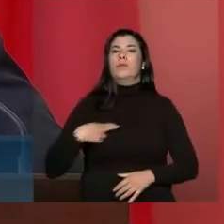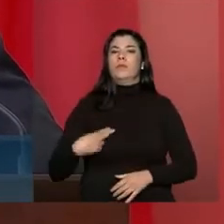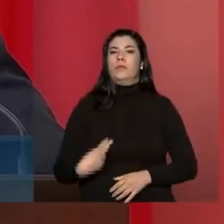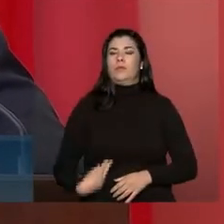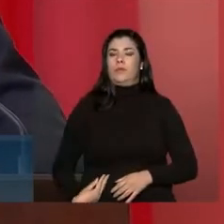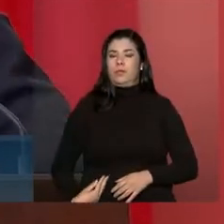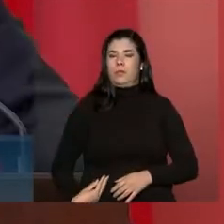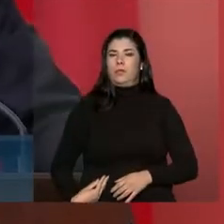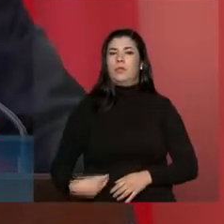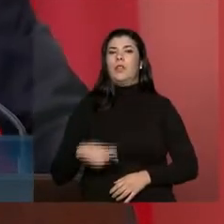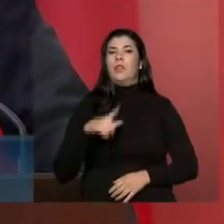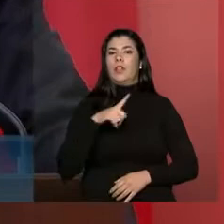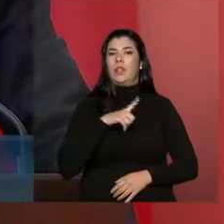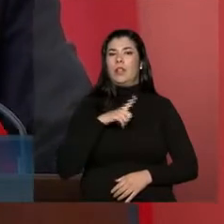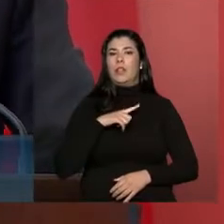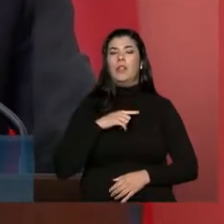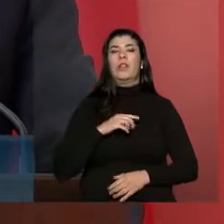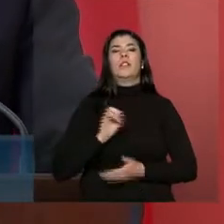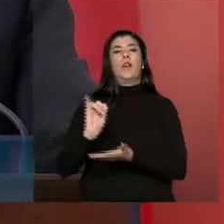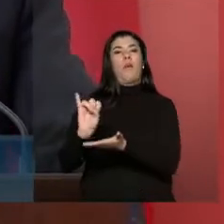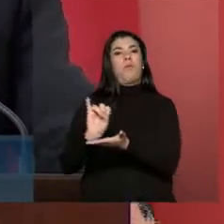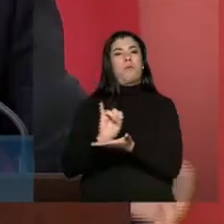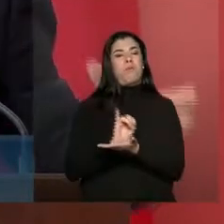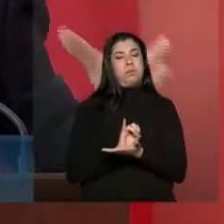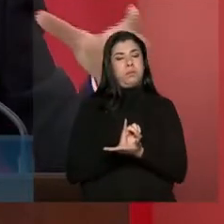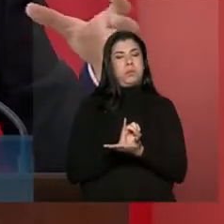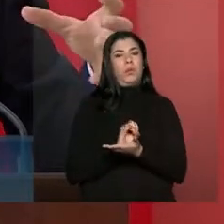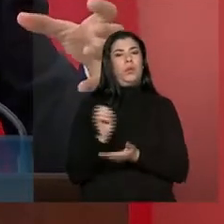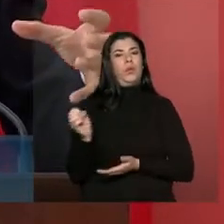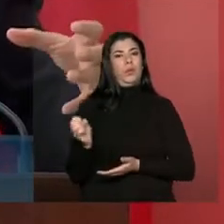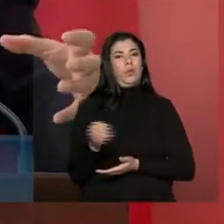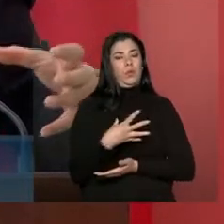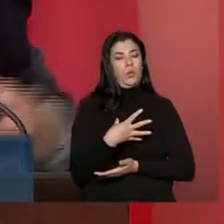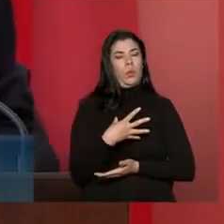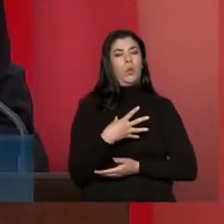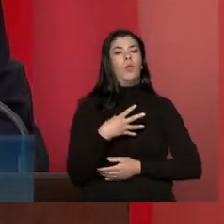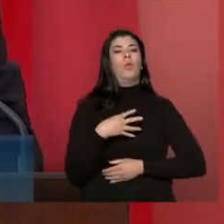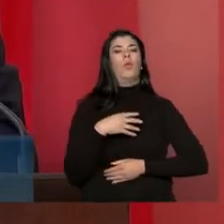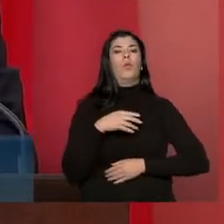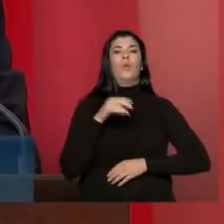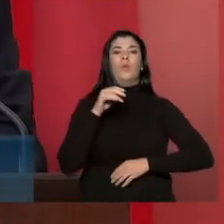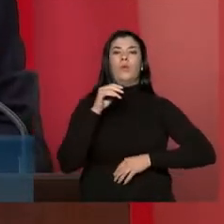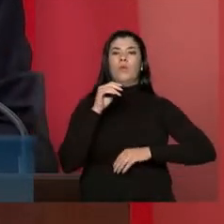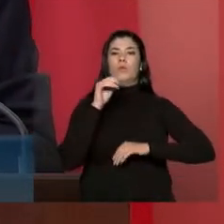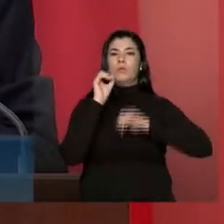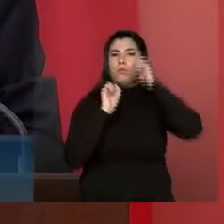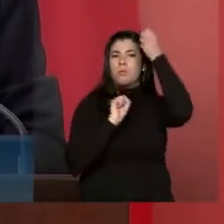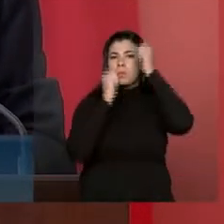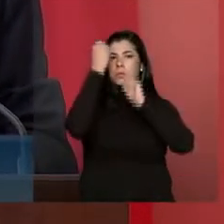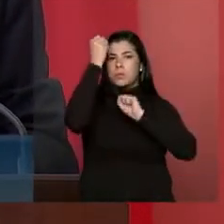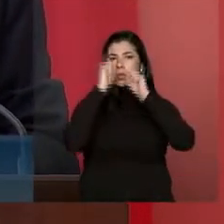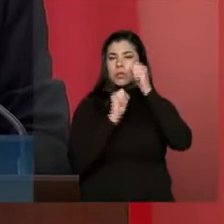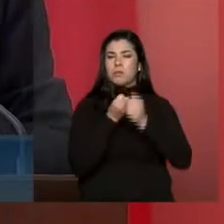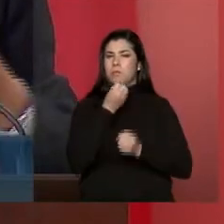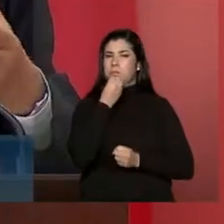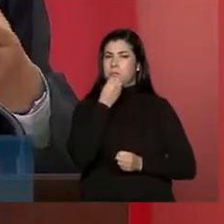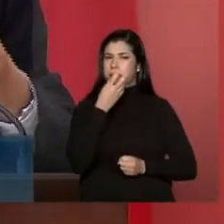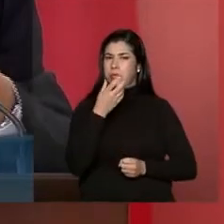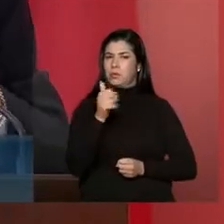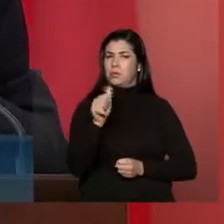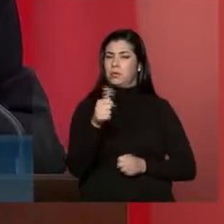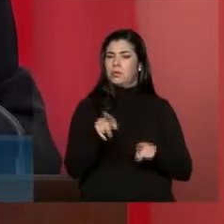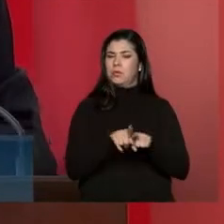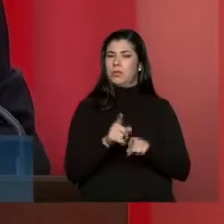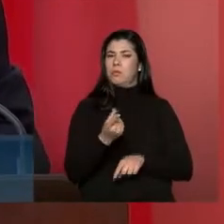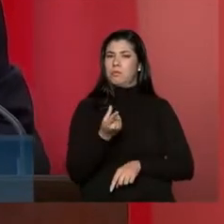exportam equipamentos e máquinas ao Brasil com boa qualidade e de preço